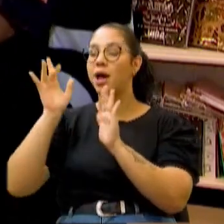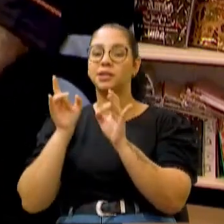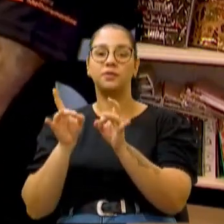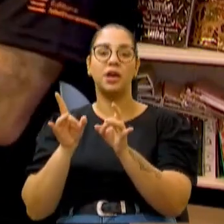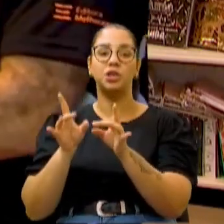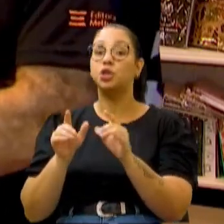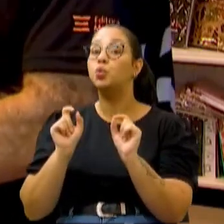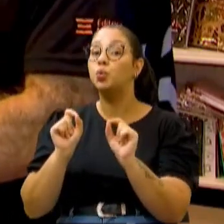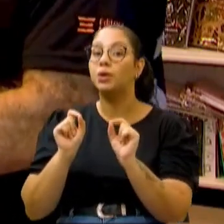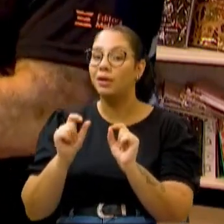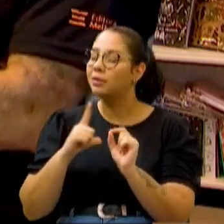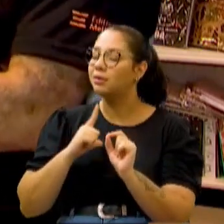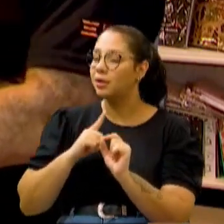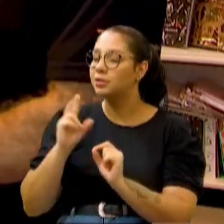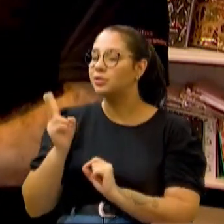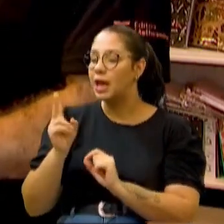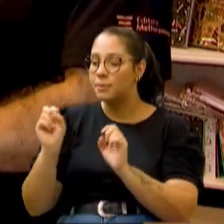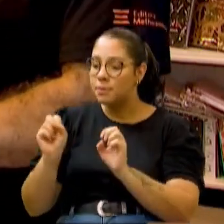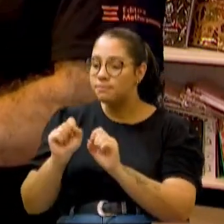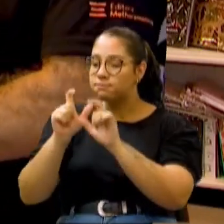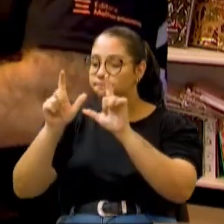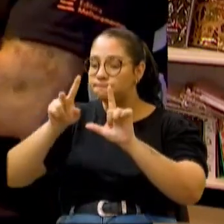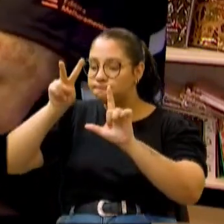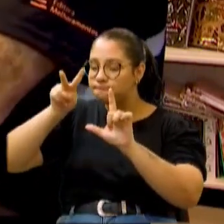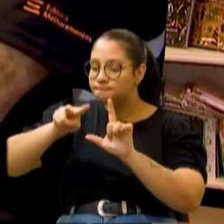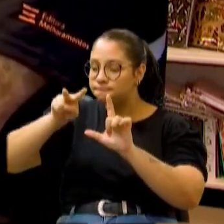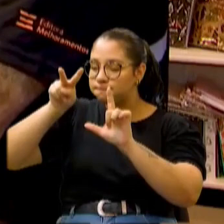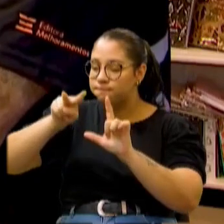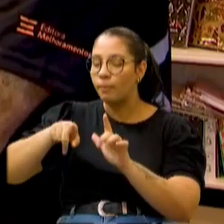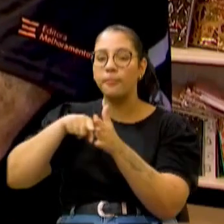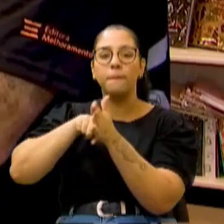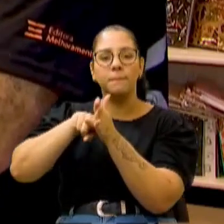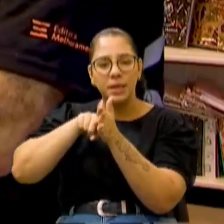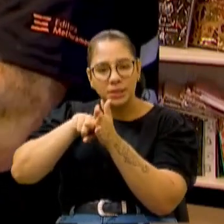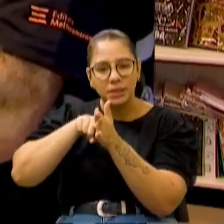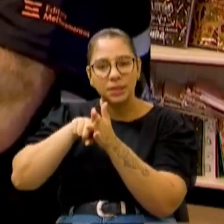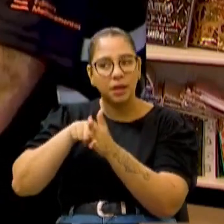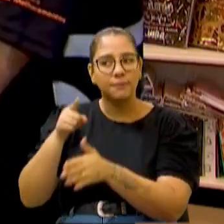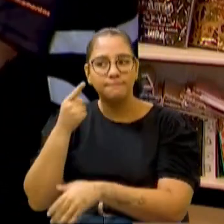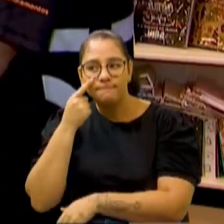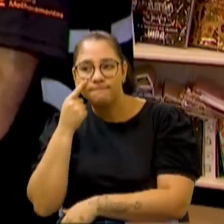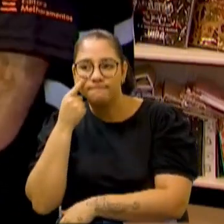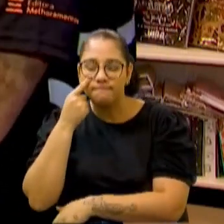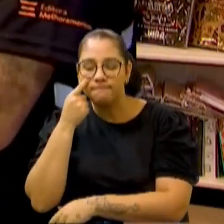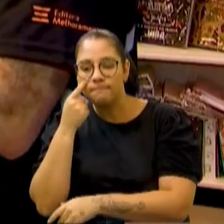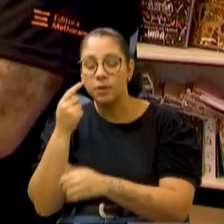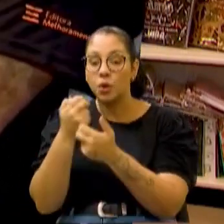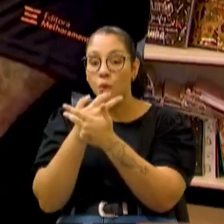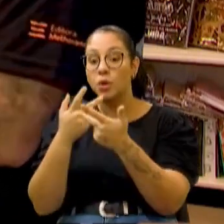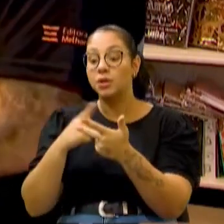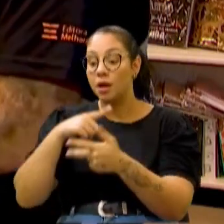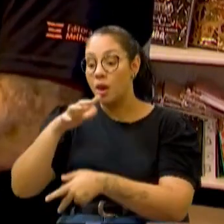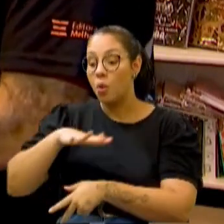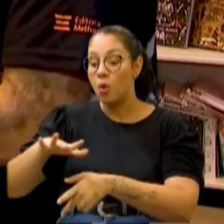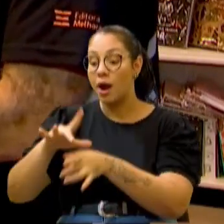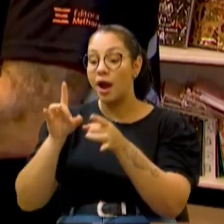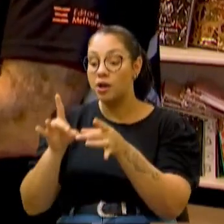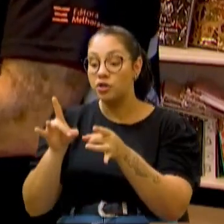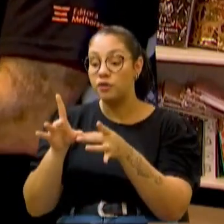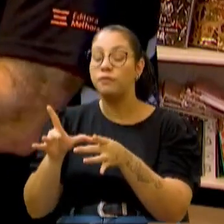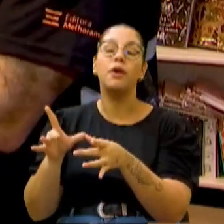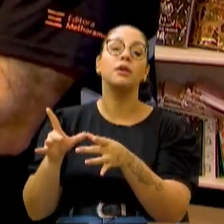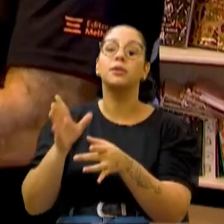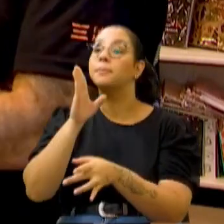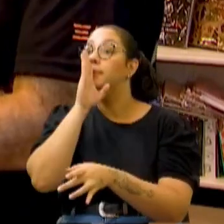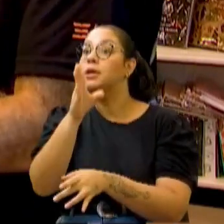Então a gente precisa sim estar sempre dando uma lidinha, fazendo uma pesquisa e de olho no que está saindo no próprio local de